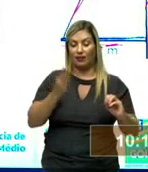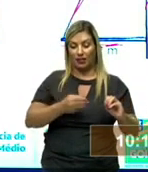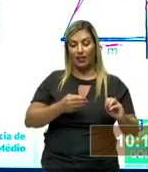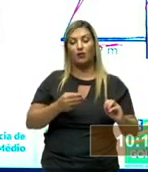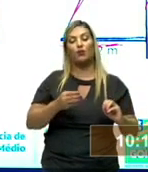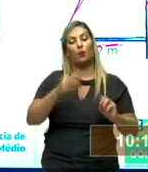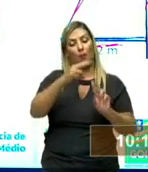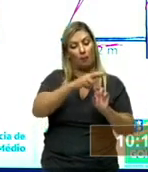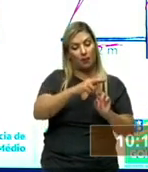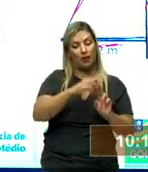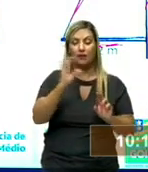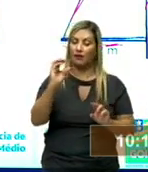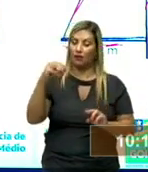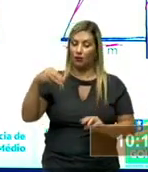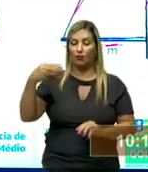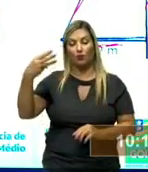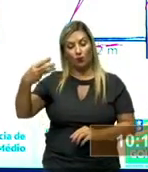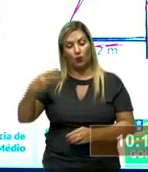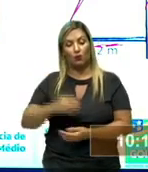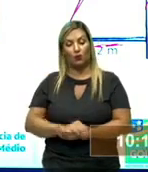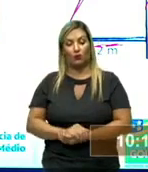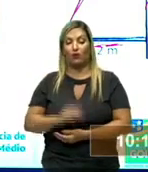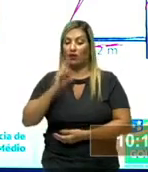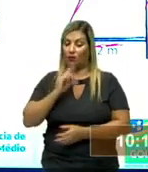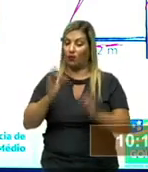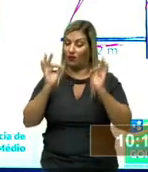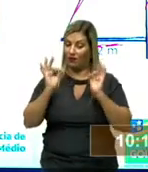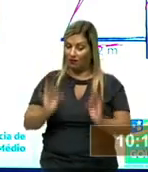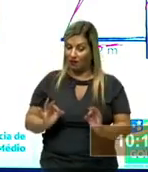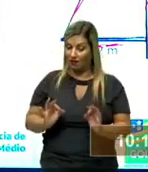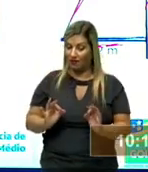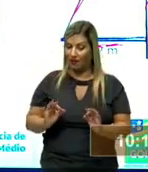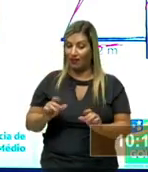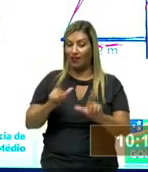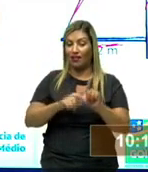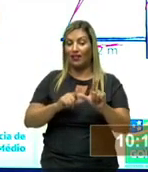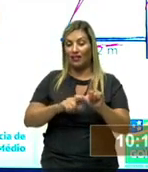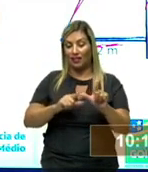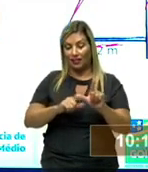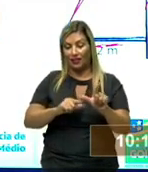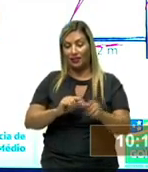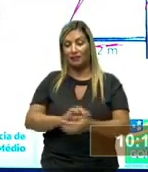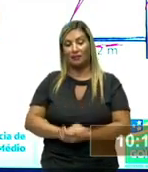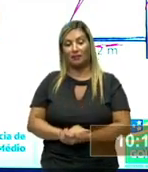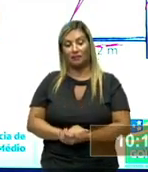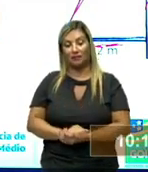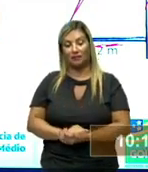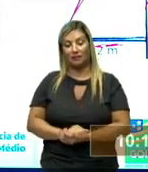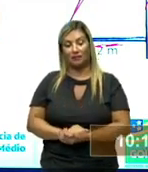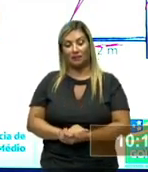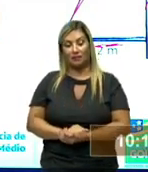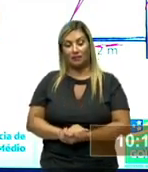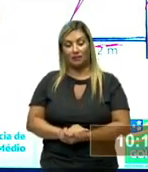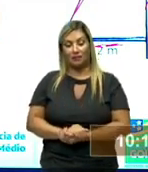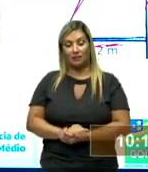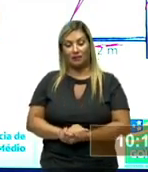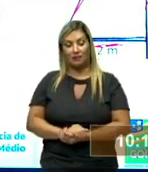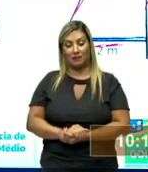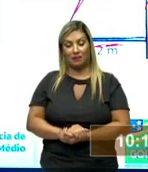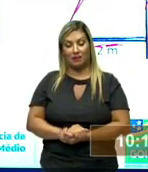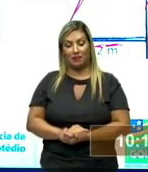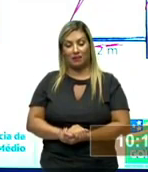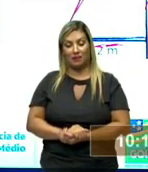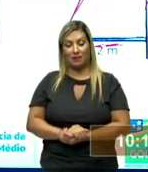cúbicos resposta certa ah ah tá aqui é o quadrado desculpa